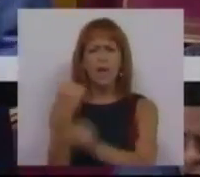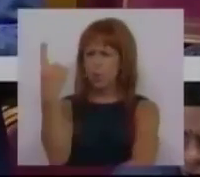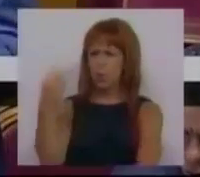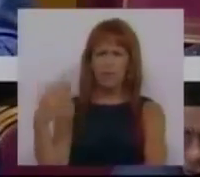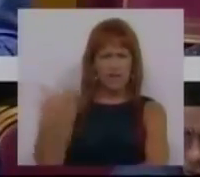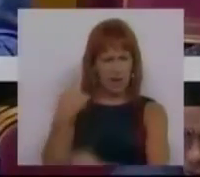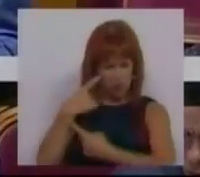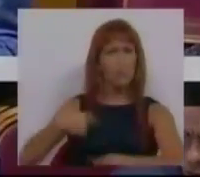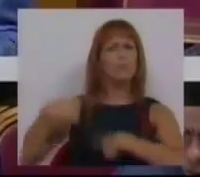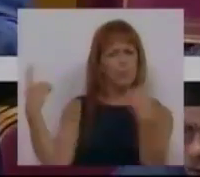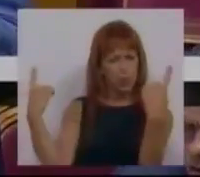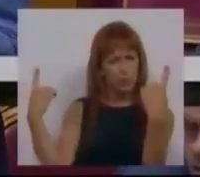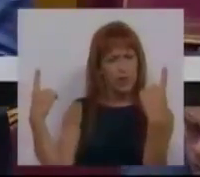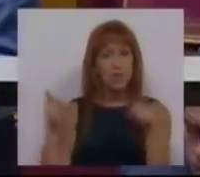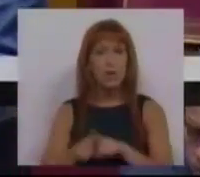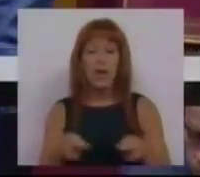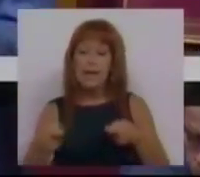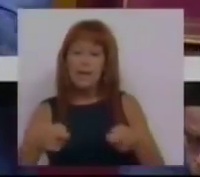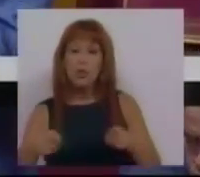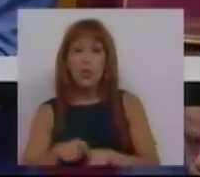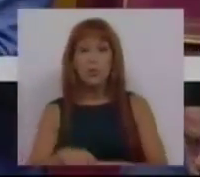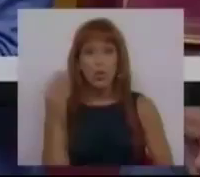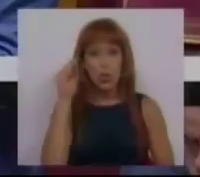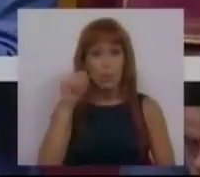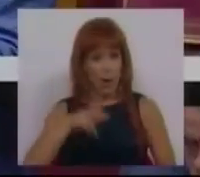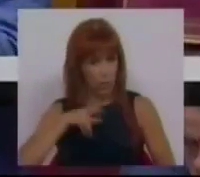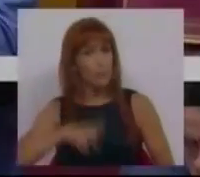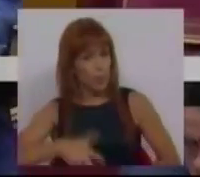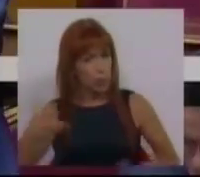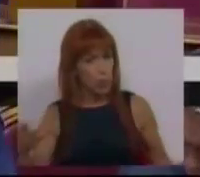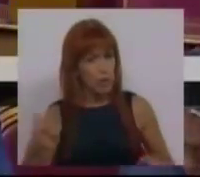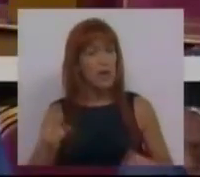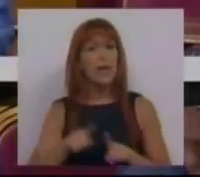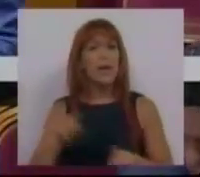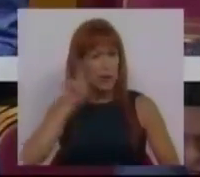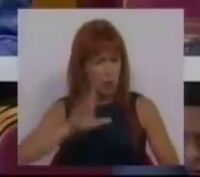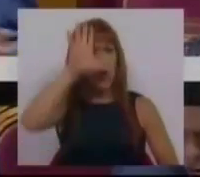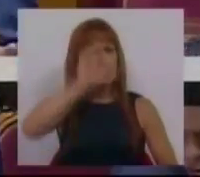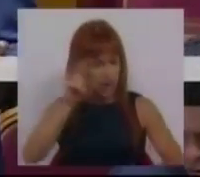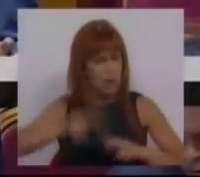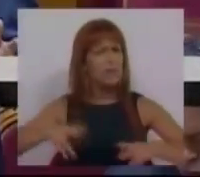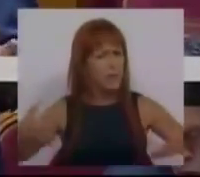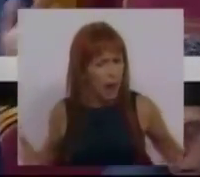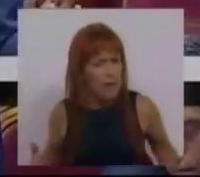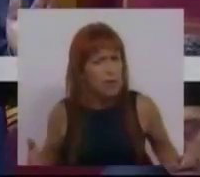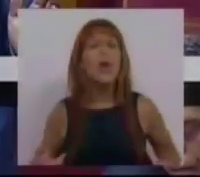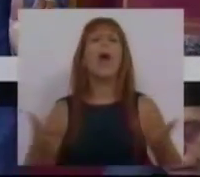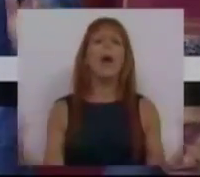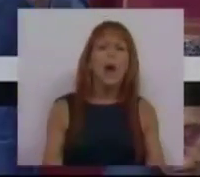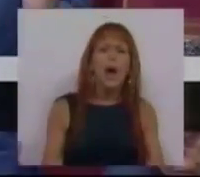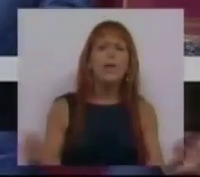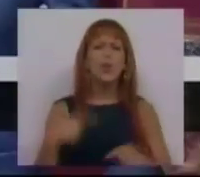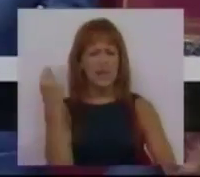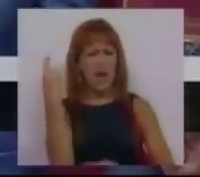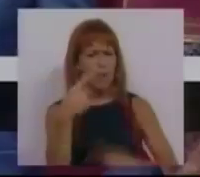de direito pública? Não é gerida pelo Banco de Portugal e pela Sra. Ministra das Finanças? Então, afinal,